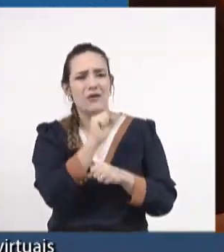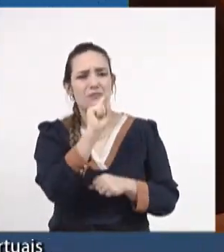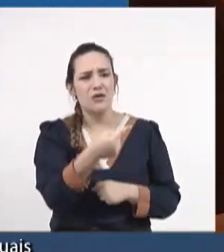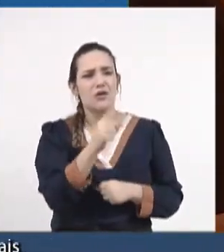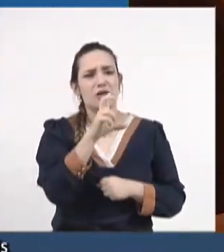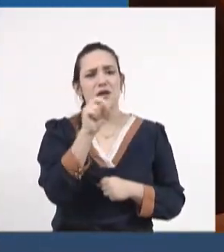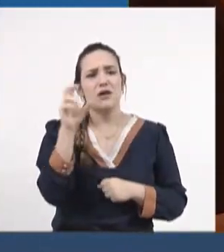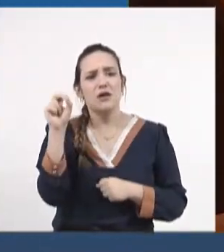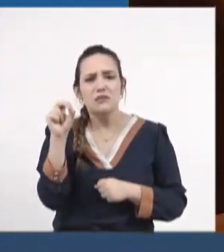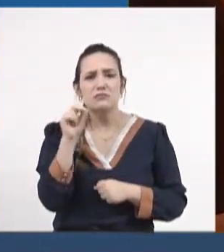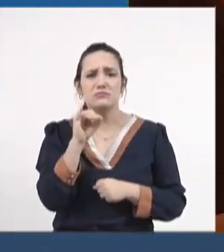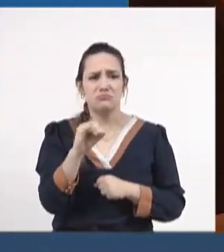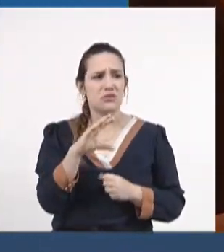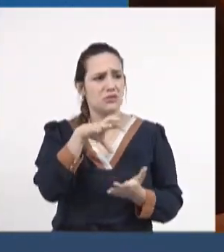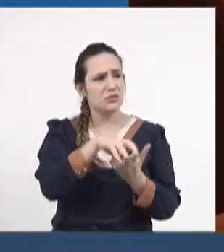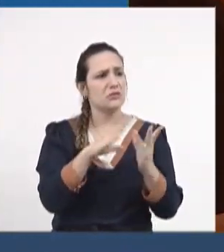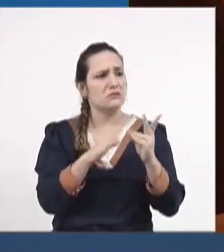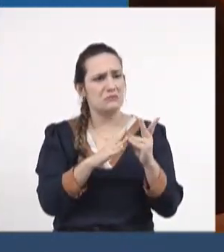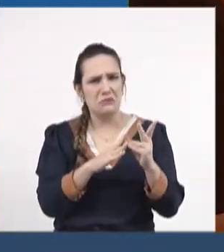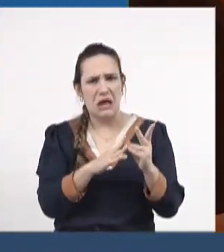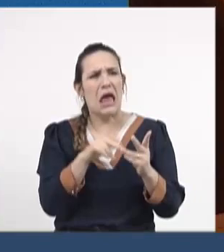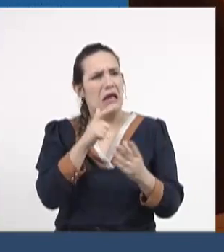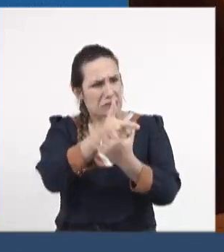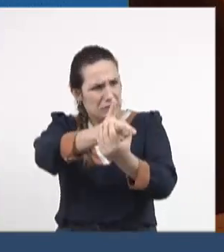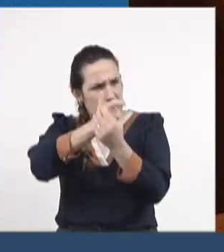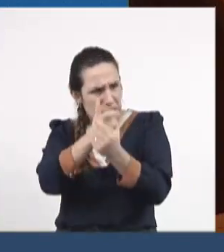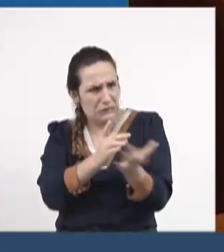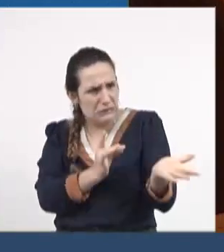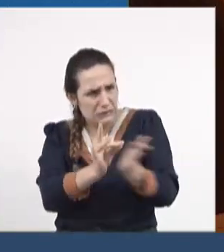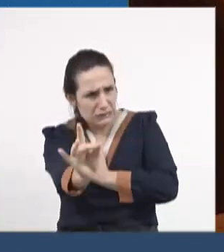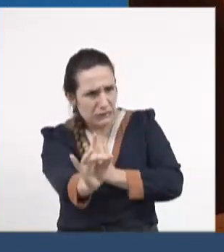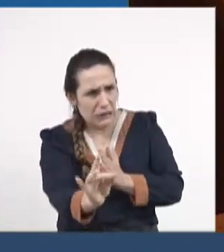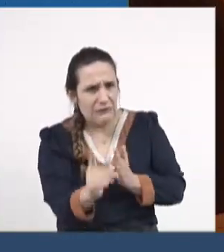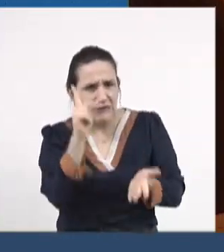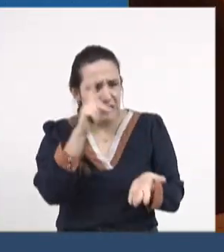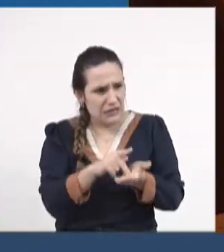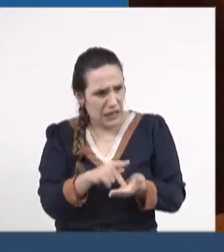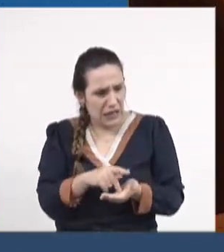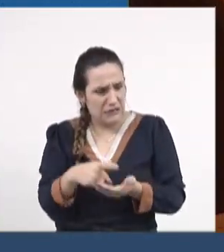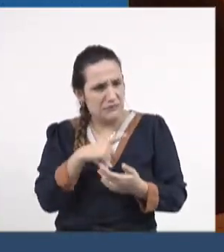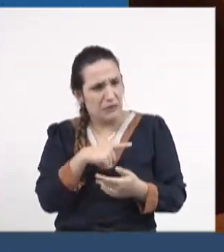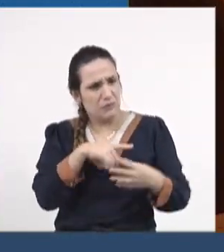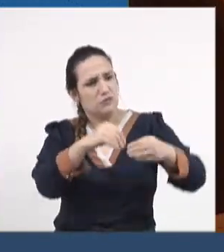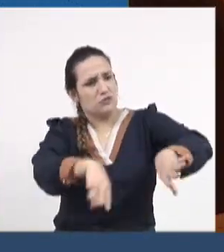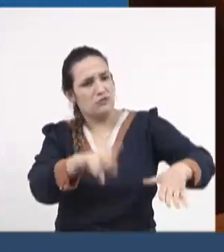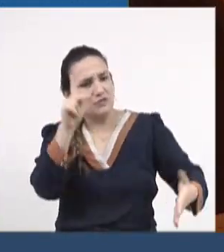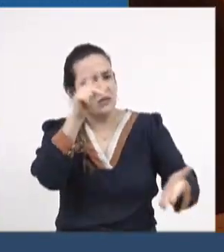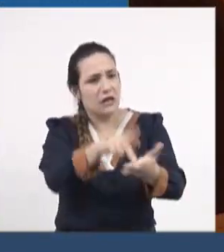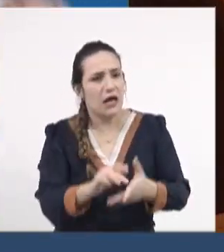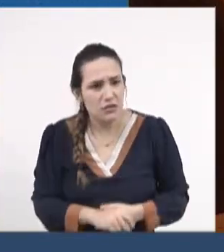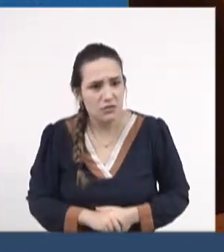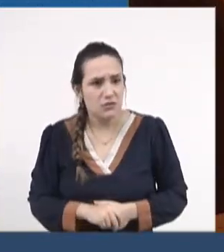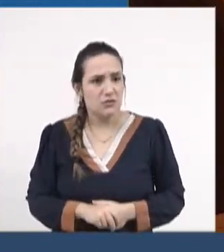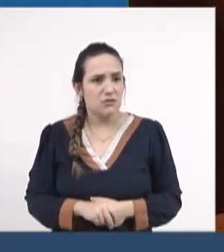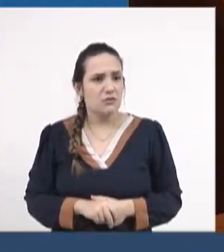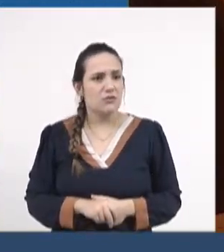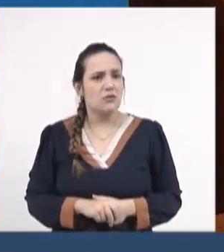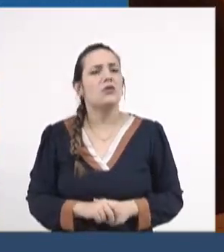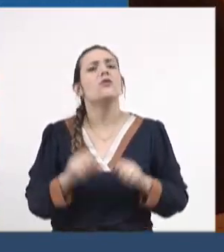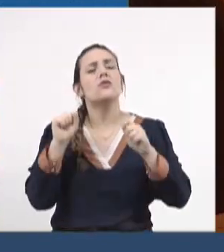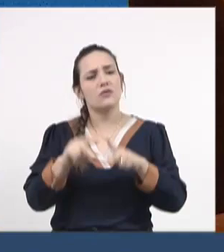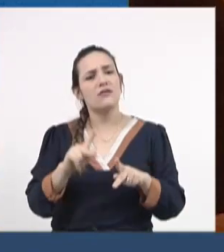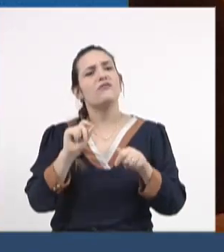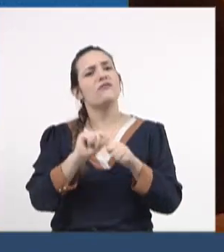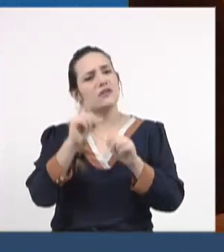foi descoberto, se o índio foi expulso a tiro, foi expulso a cachorro, se o índio foi prejudicado, aí vem e